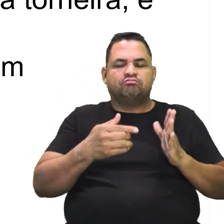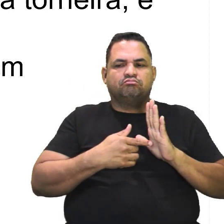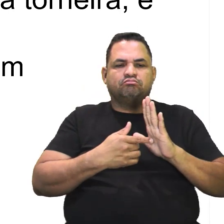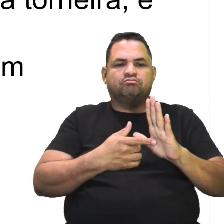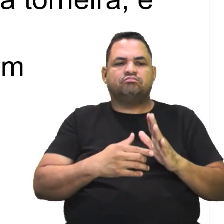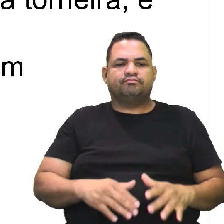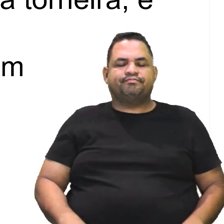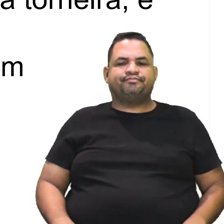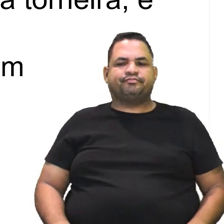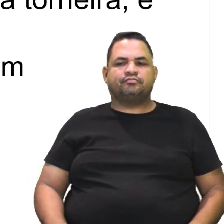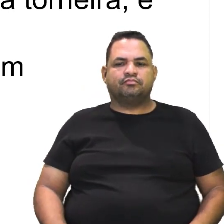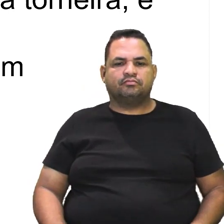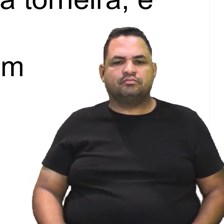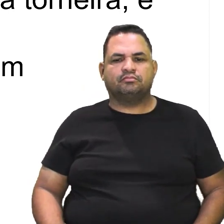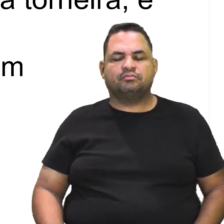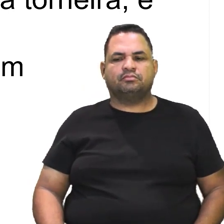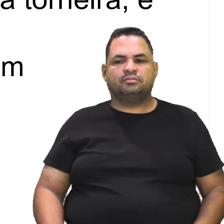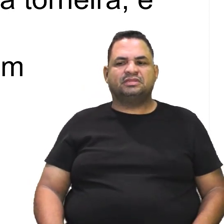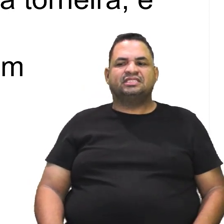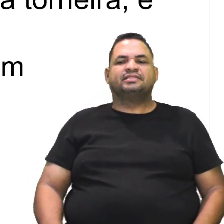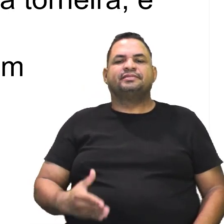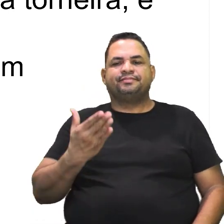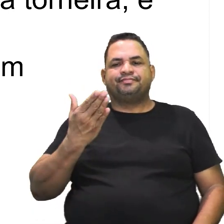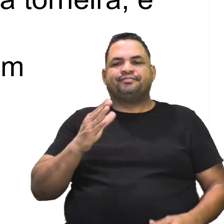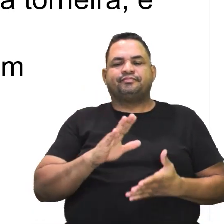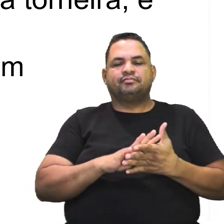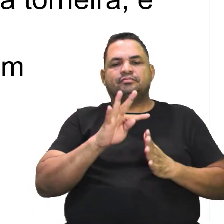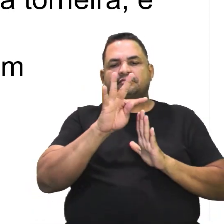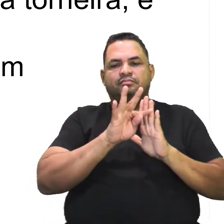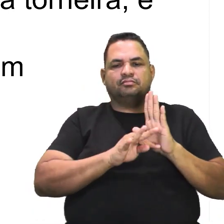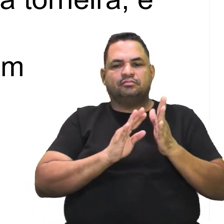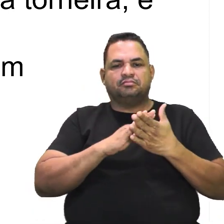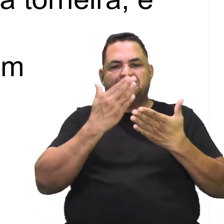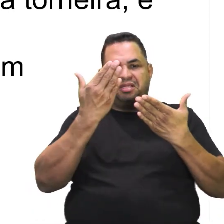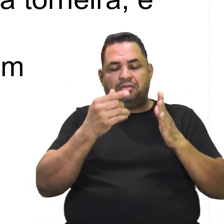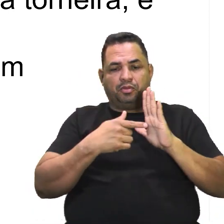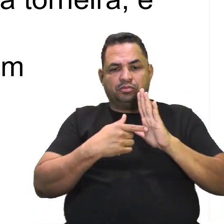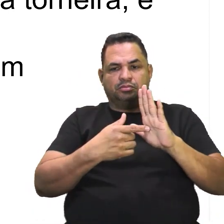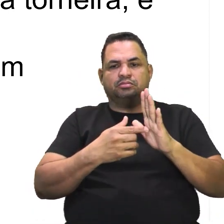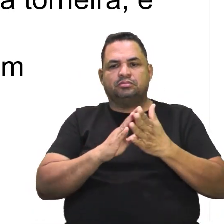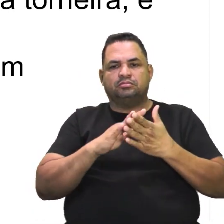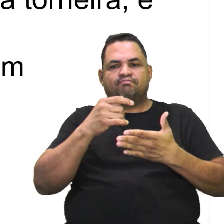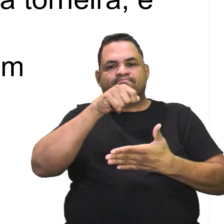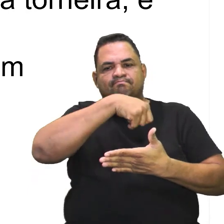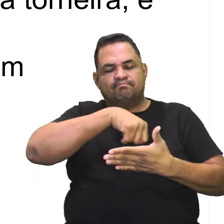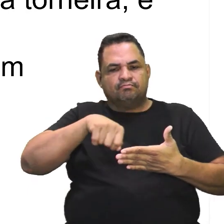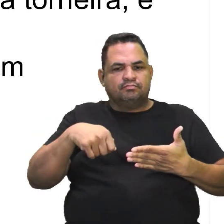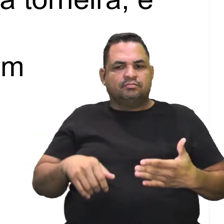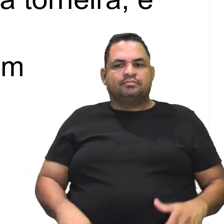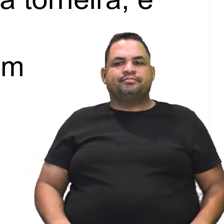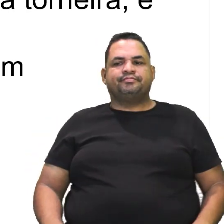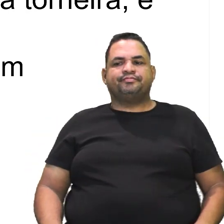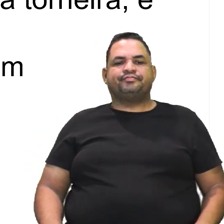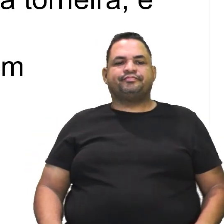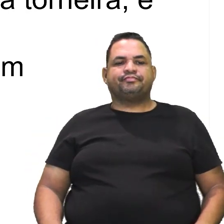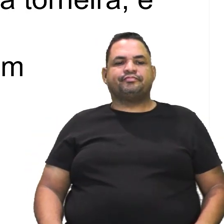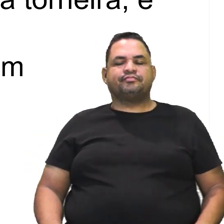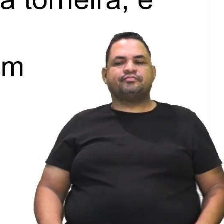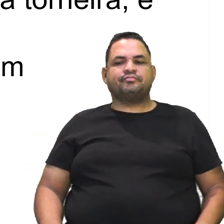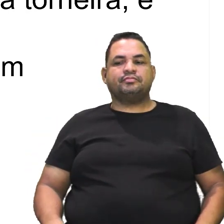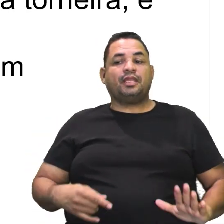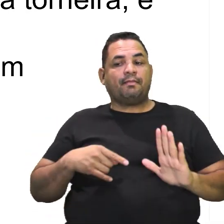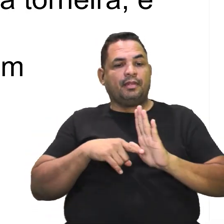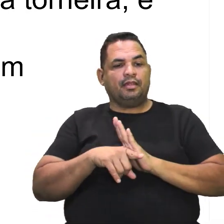Aqui sim, as contas operacionais aqui do texto são muito óbvias. Você tem que ir anotando. Agora vem